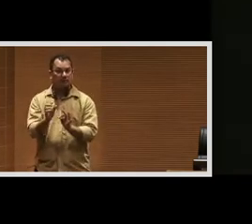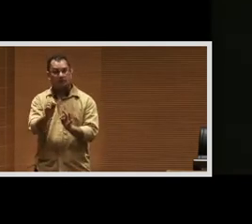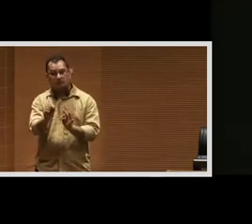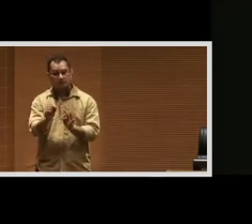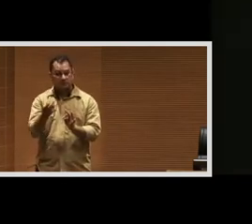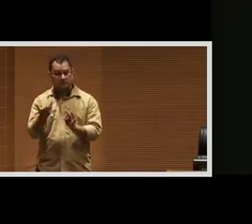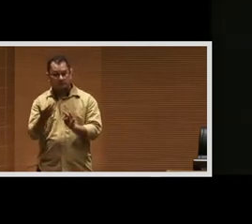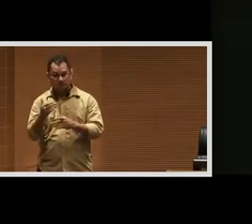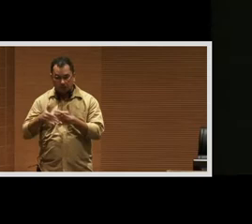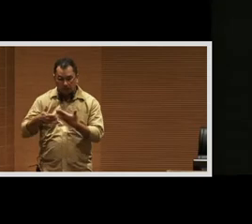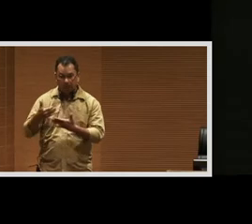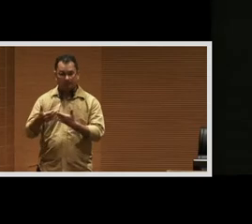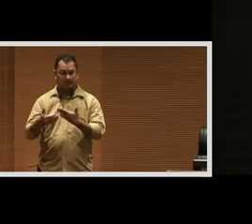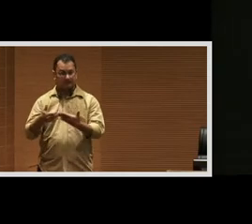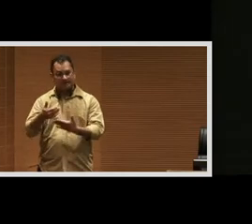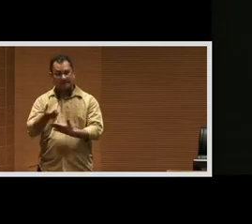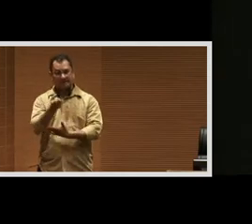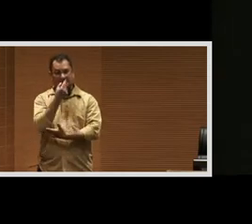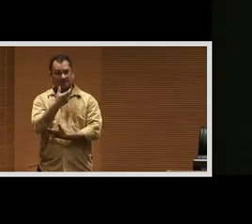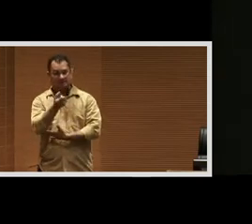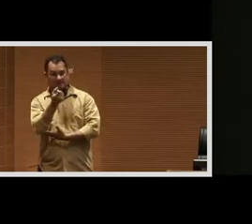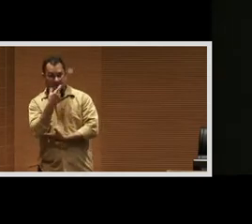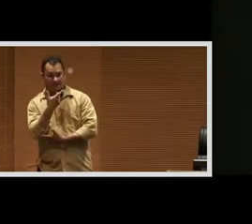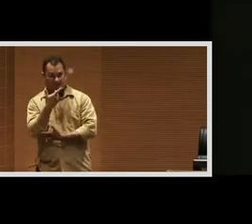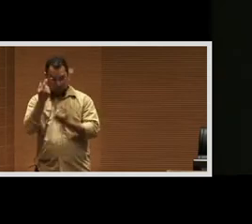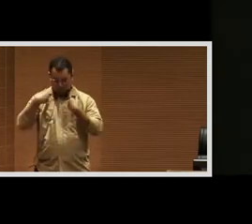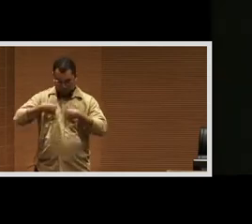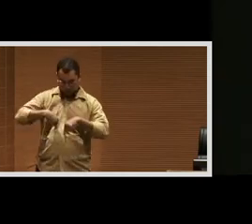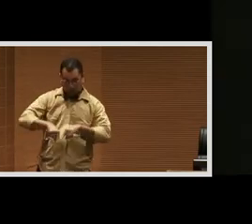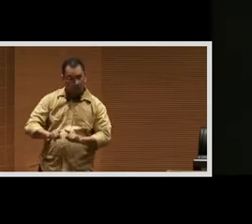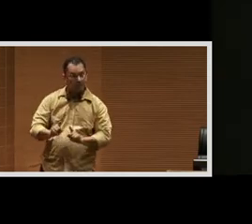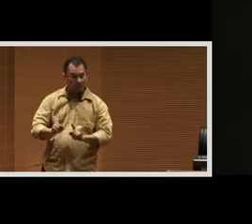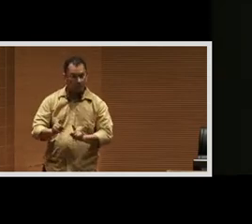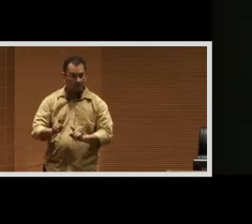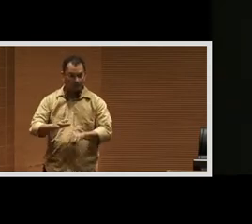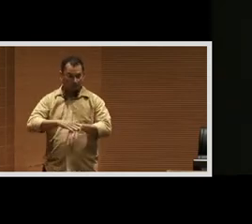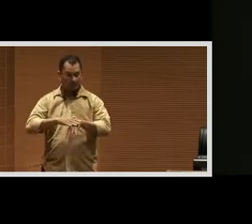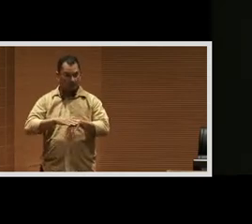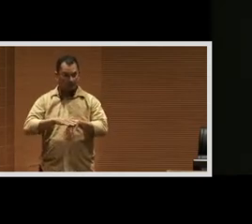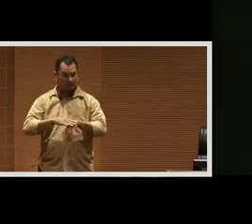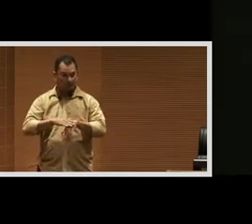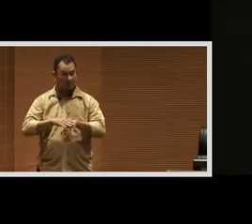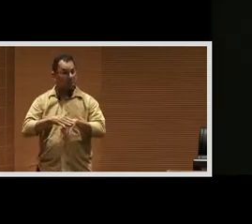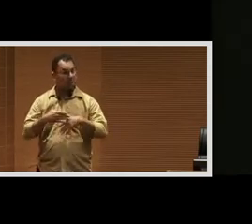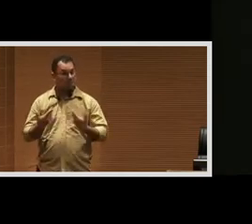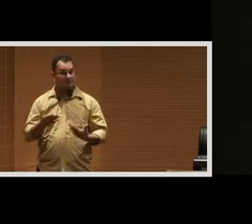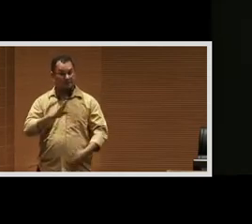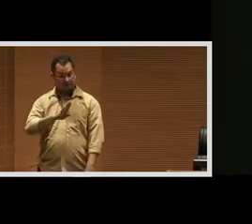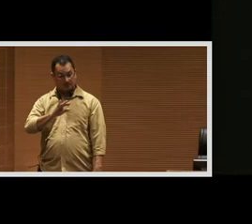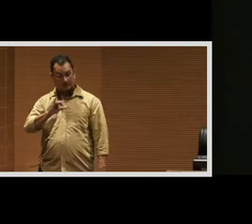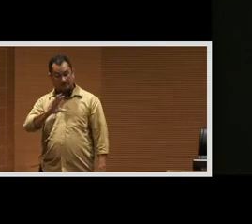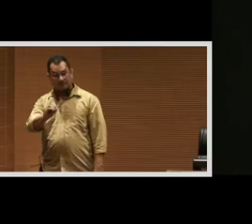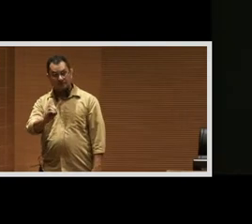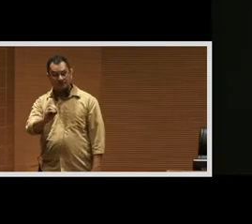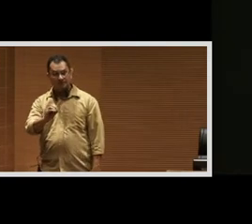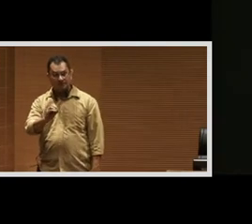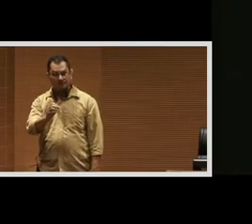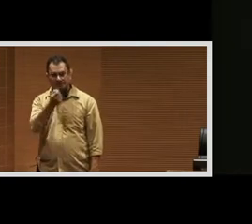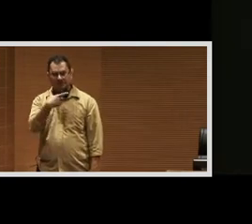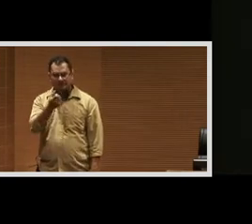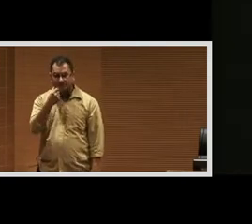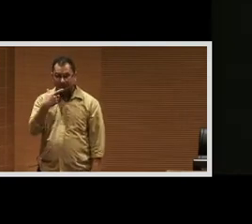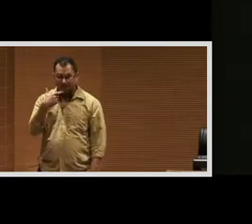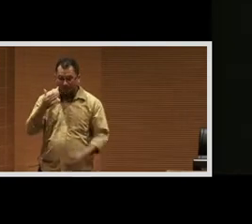de um processo de medicalizar o corpo e as doenças, né? A biomedicalização é um processo muito